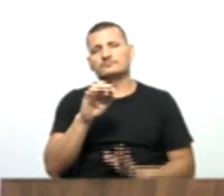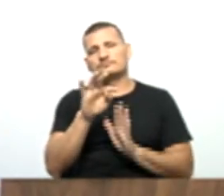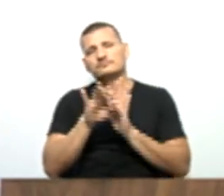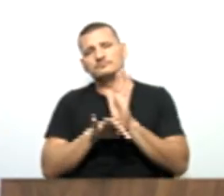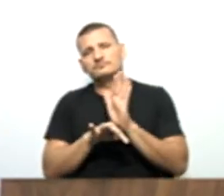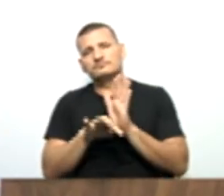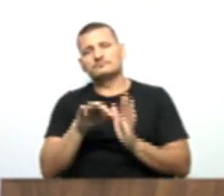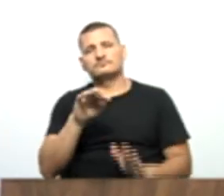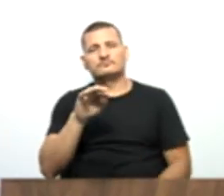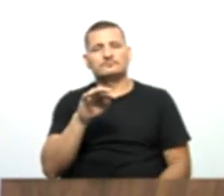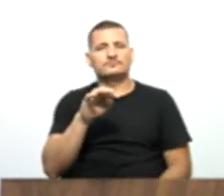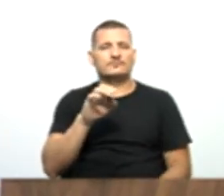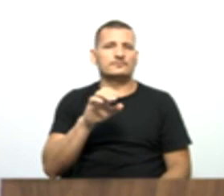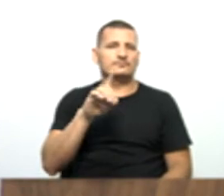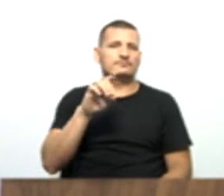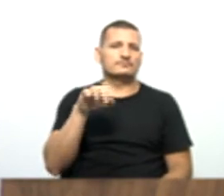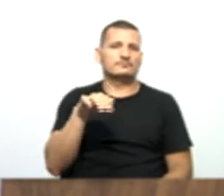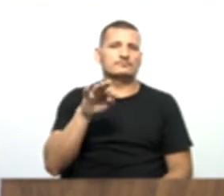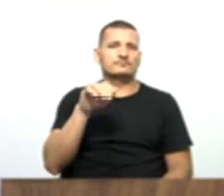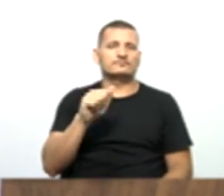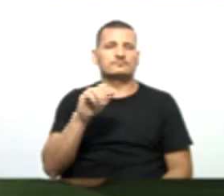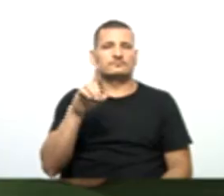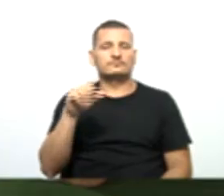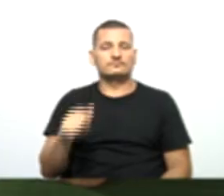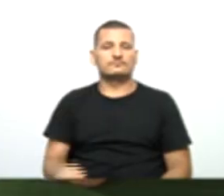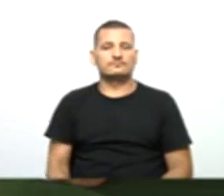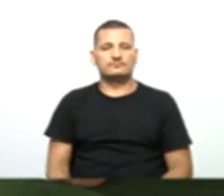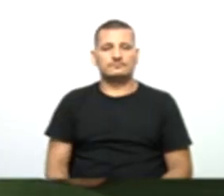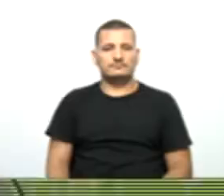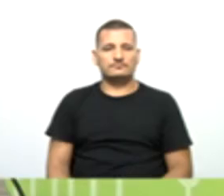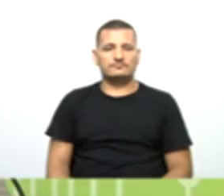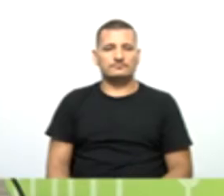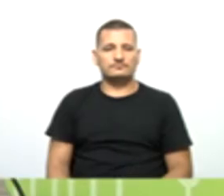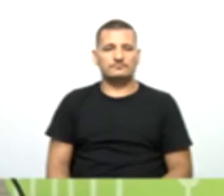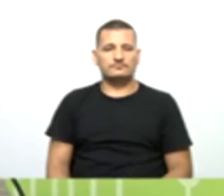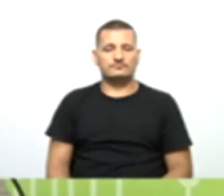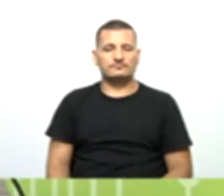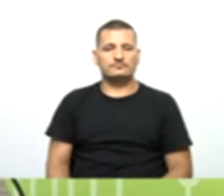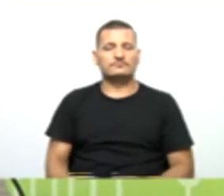uma dúvida, mas só para dar diferença para eles. Só para dar diferença, o gráfico